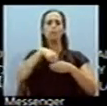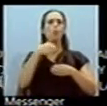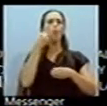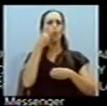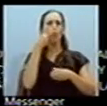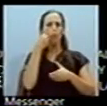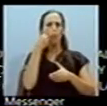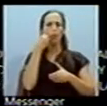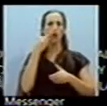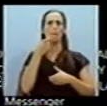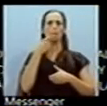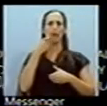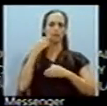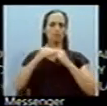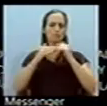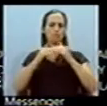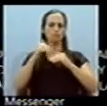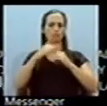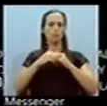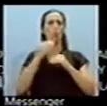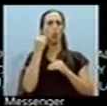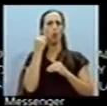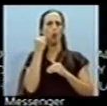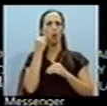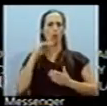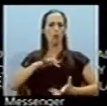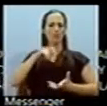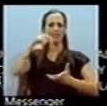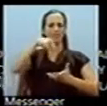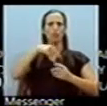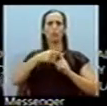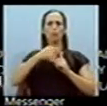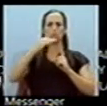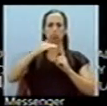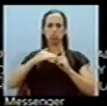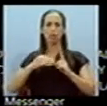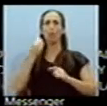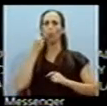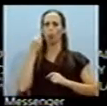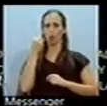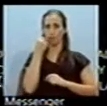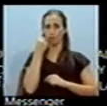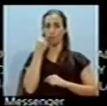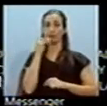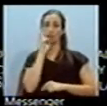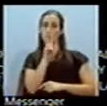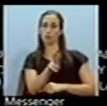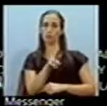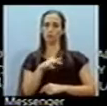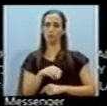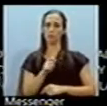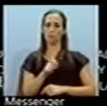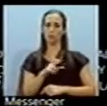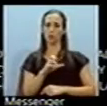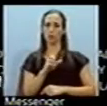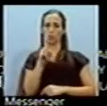história geológica, como é que ele próprio também arrefeceu ao longo do tempo. E, curiosamente, quando olhamos para Mercúrio, nós pensamos num planeta, estando